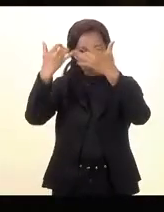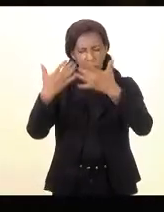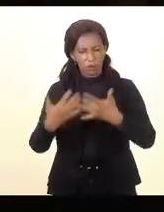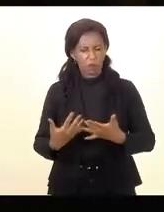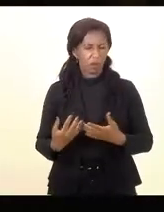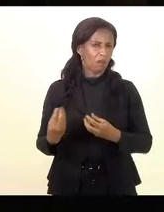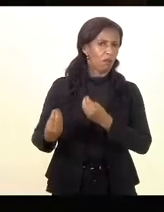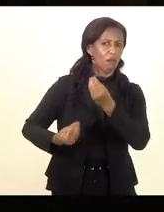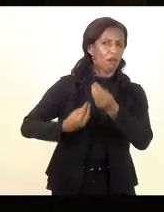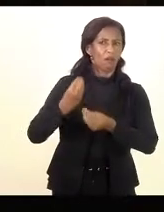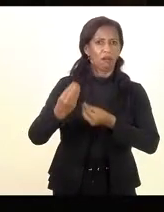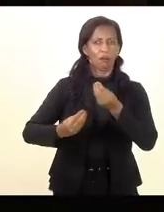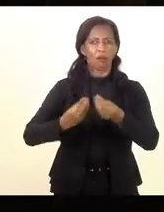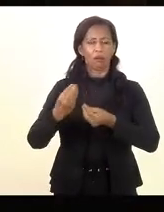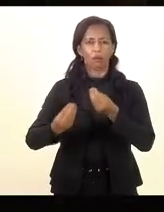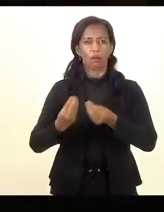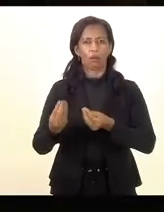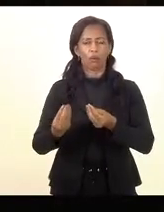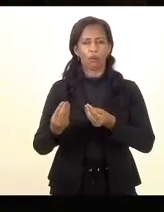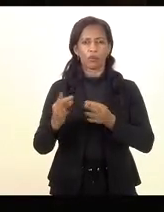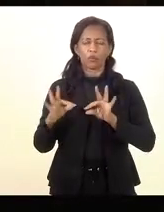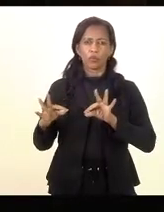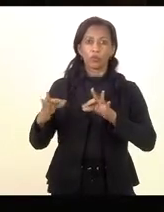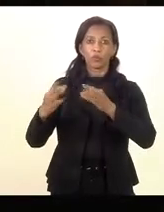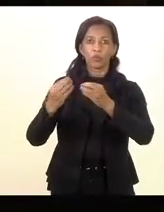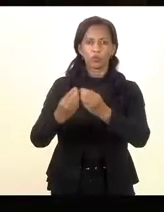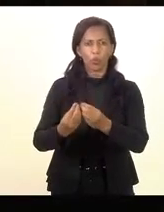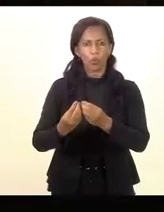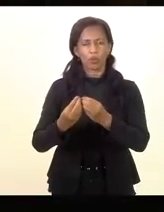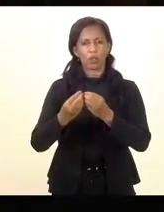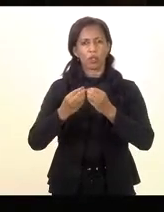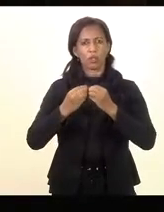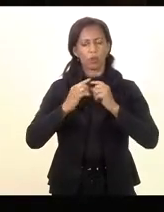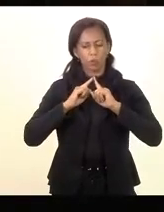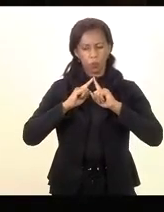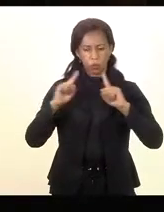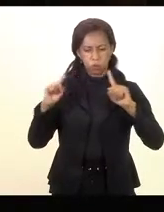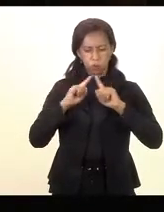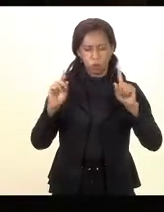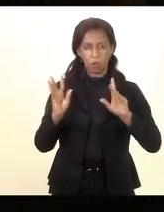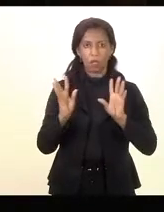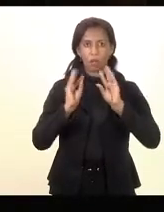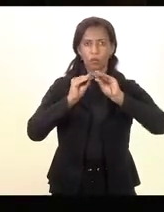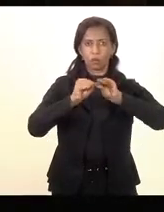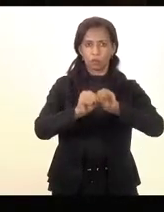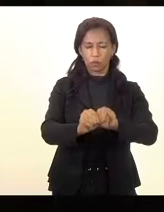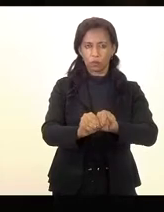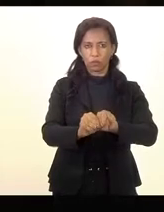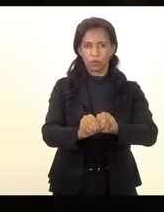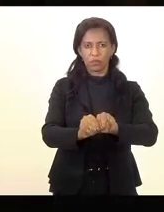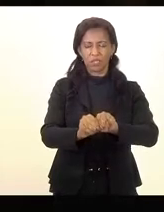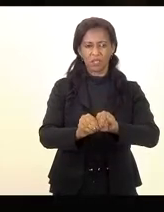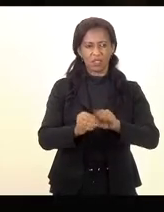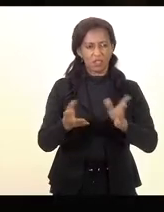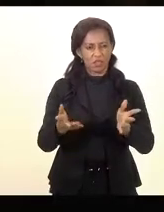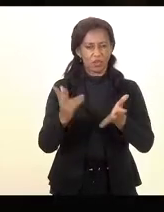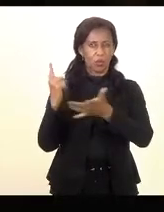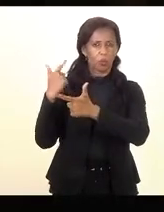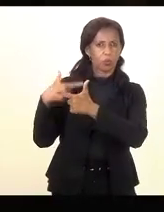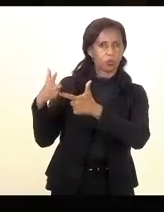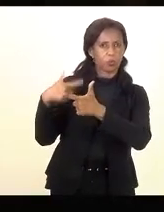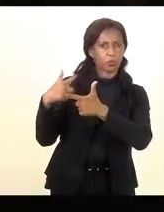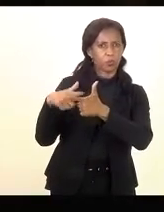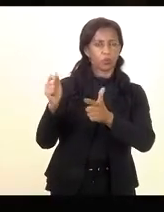que condições se deu toda essa denúncia que está colocada de intriga ali